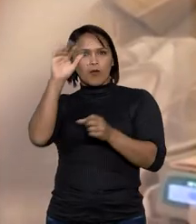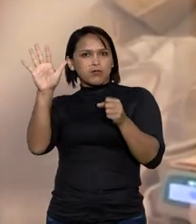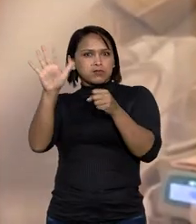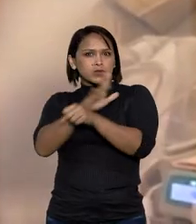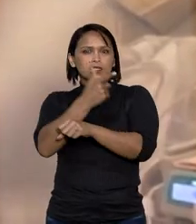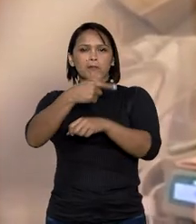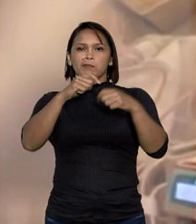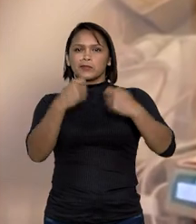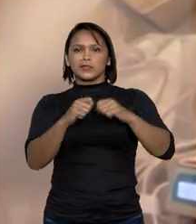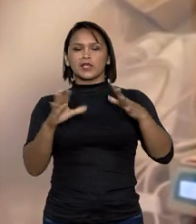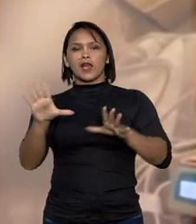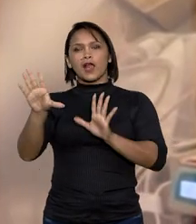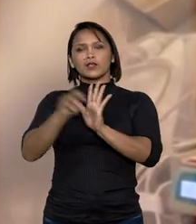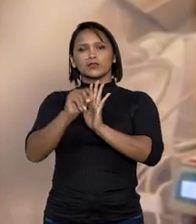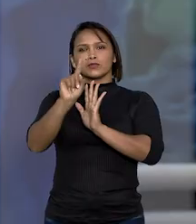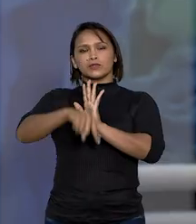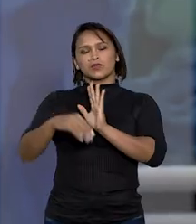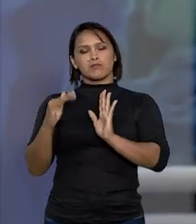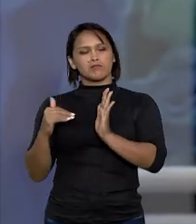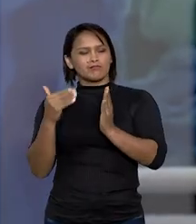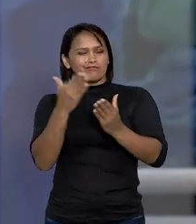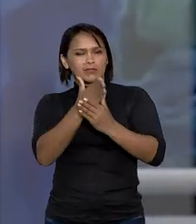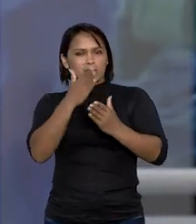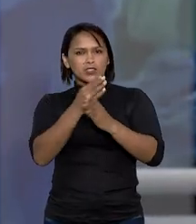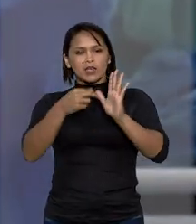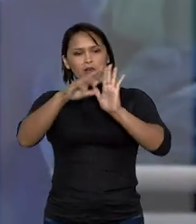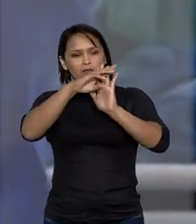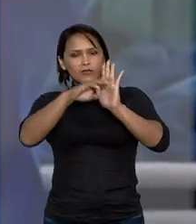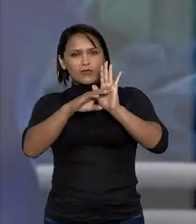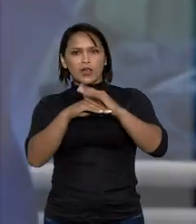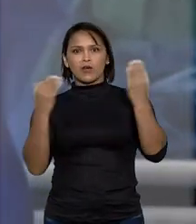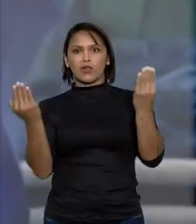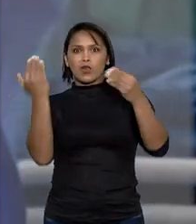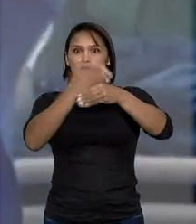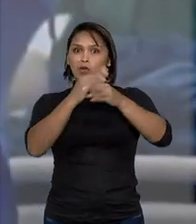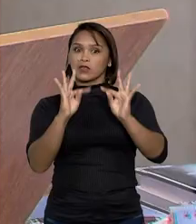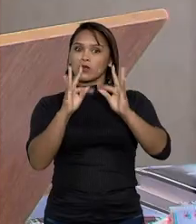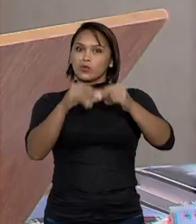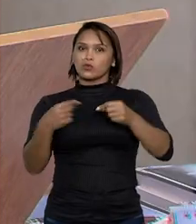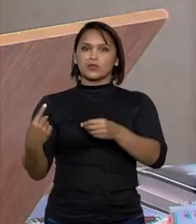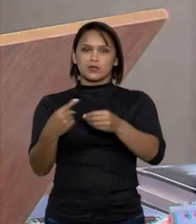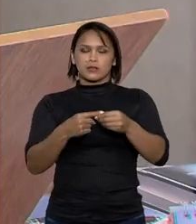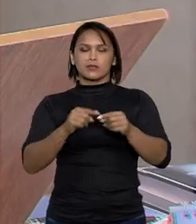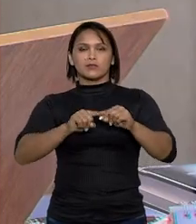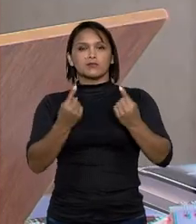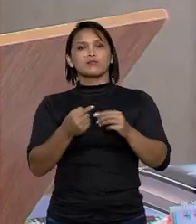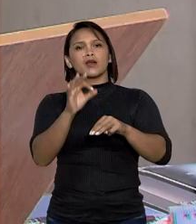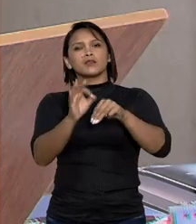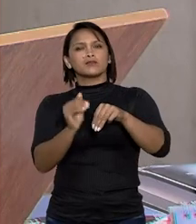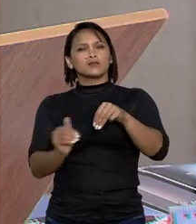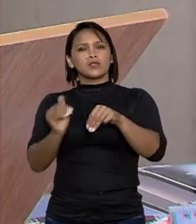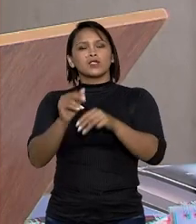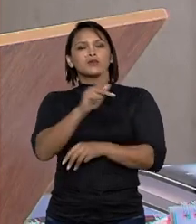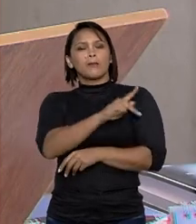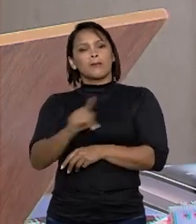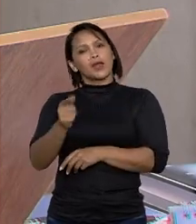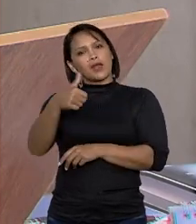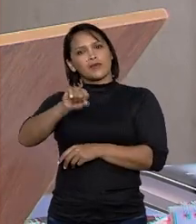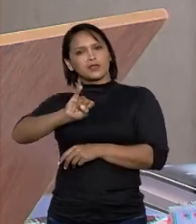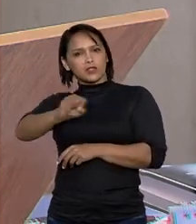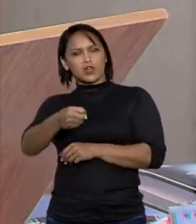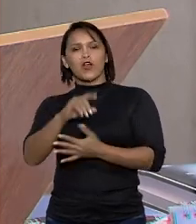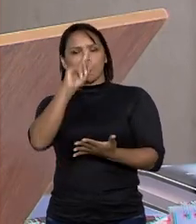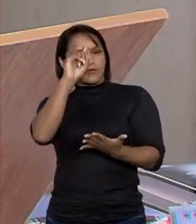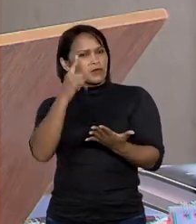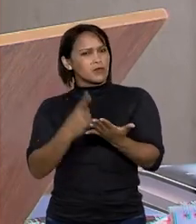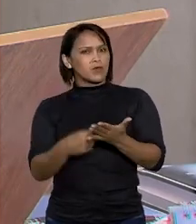demanda a adoção de medidas mais restritivas como Lock Down completo mas o Ministro Humberto Martins afirmou que